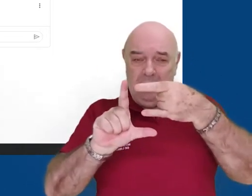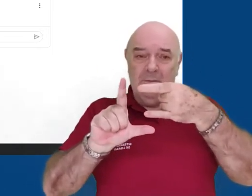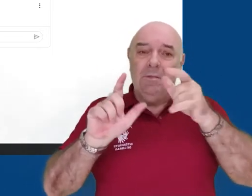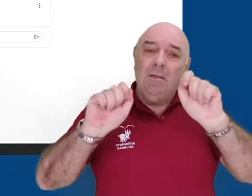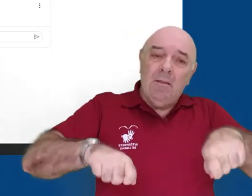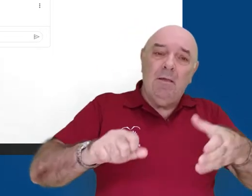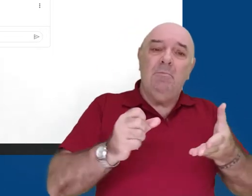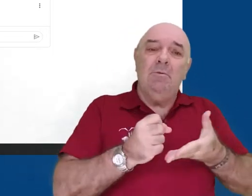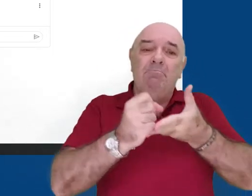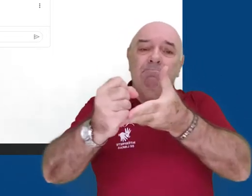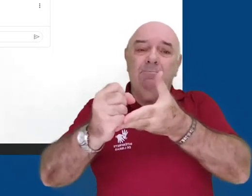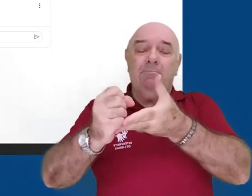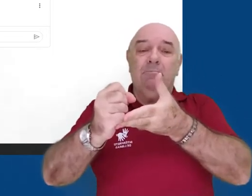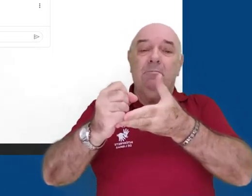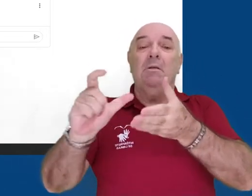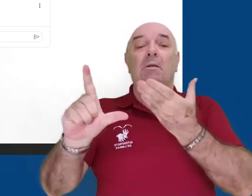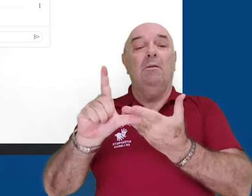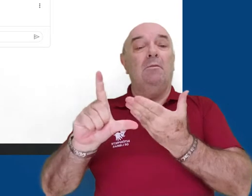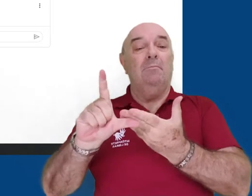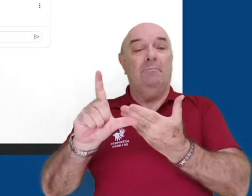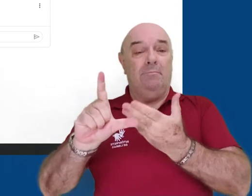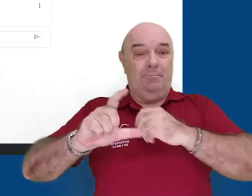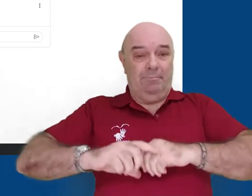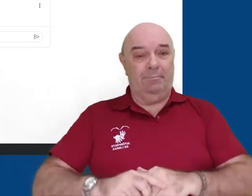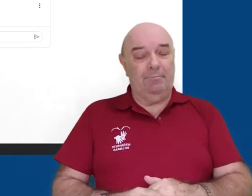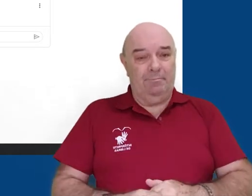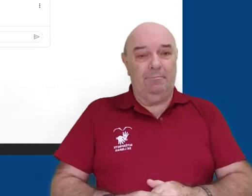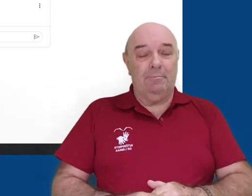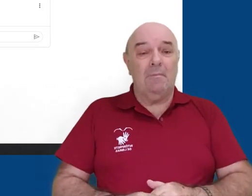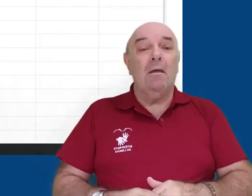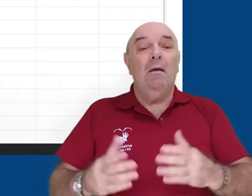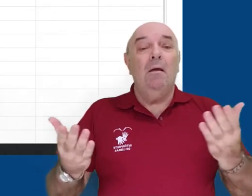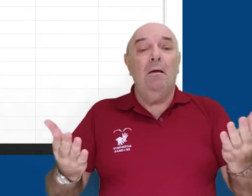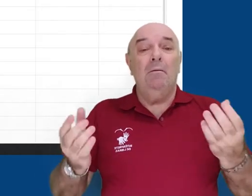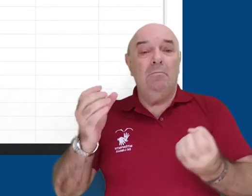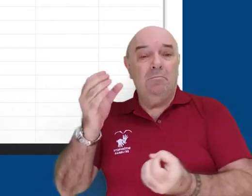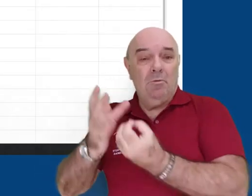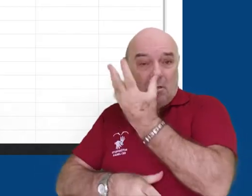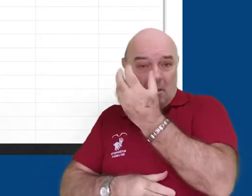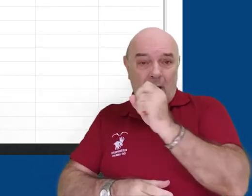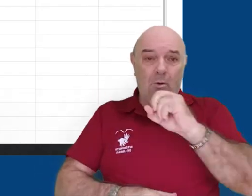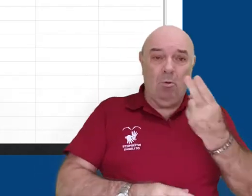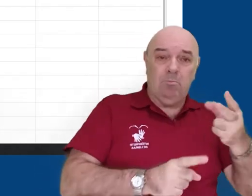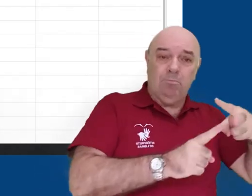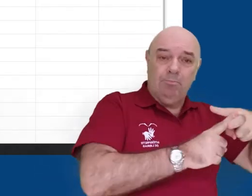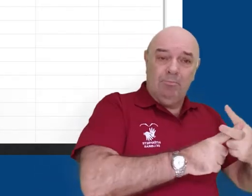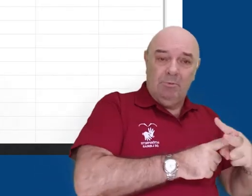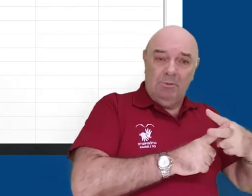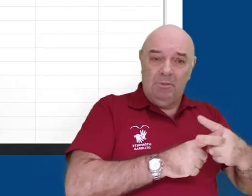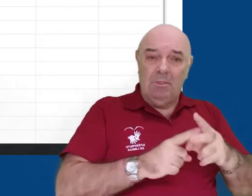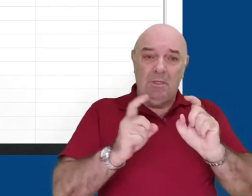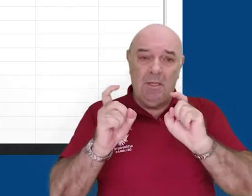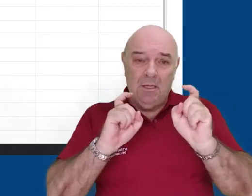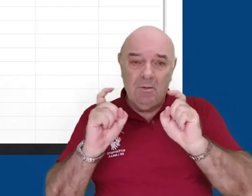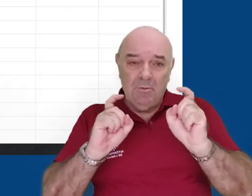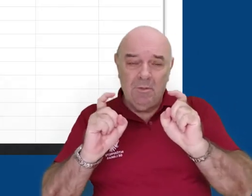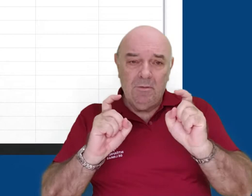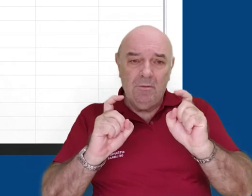utilizadas como suporte para atividades no Google Classroom. Ao criar ou editar no evento,